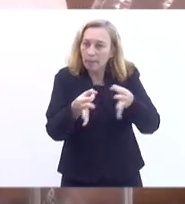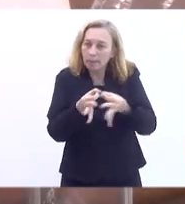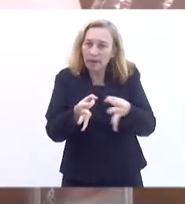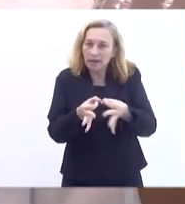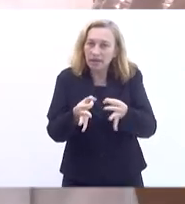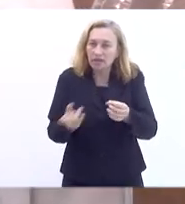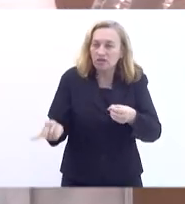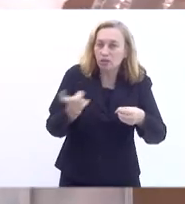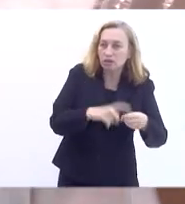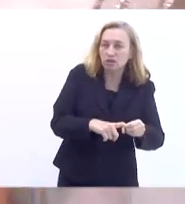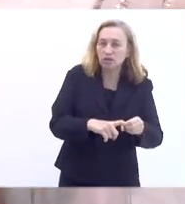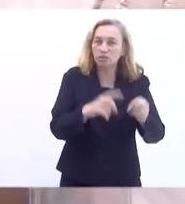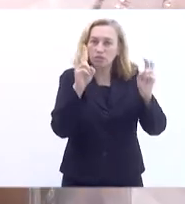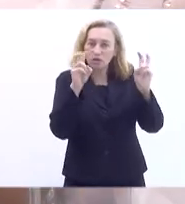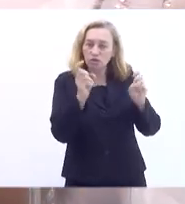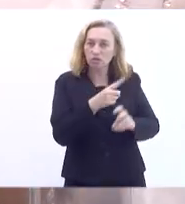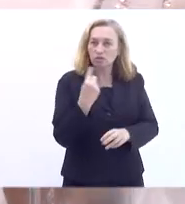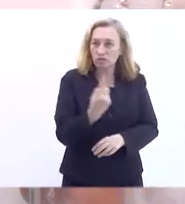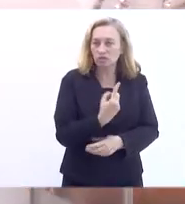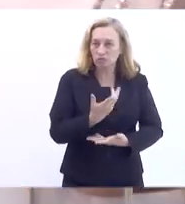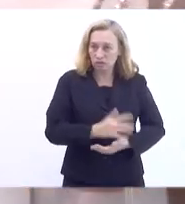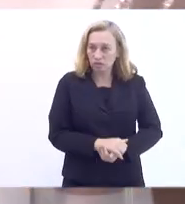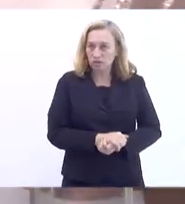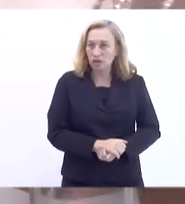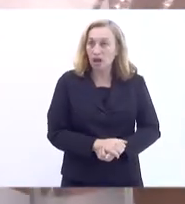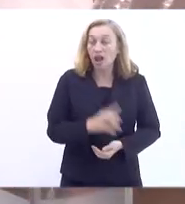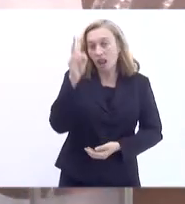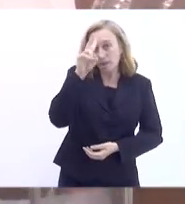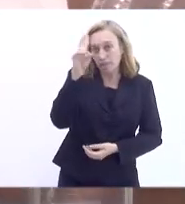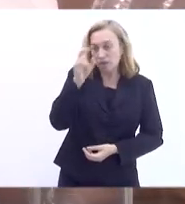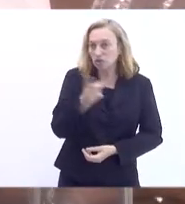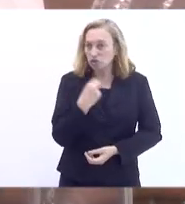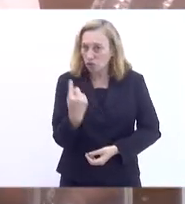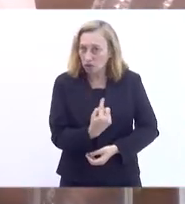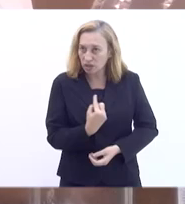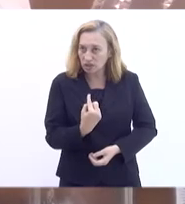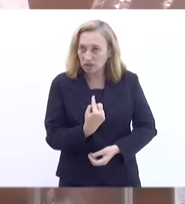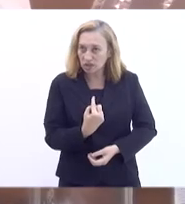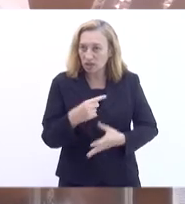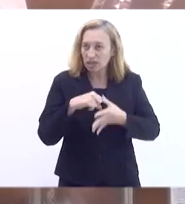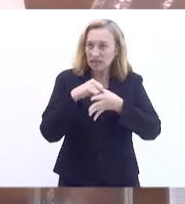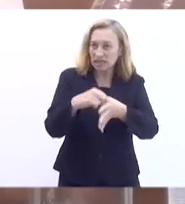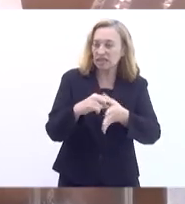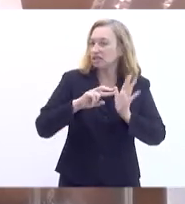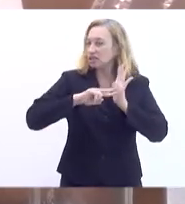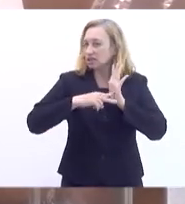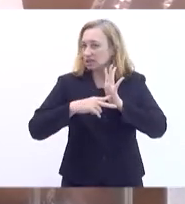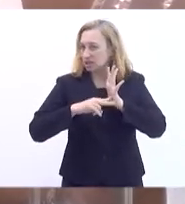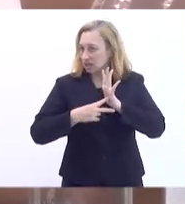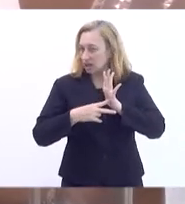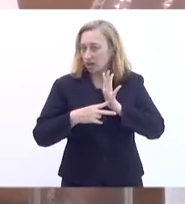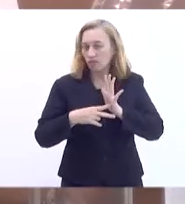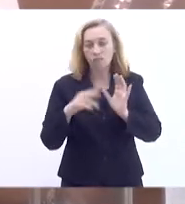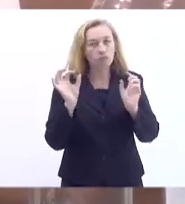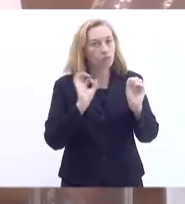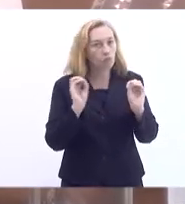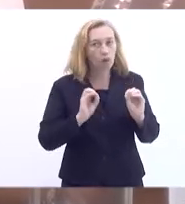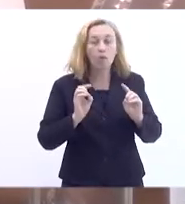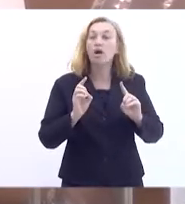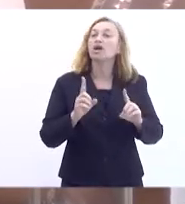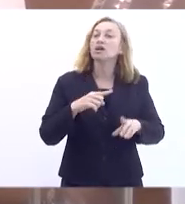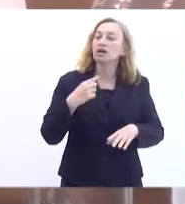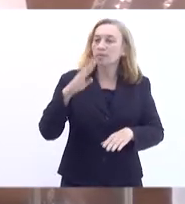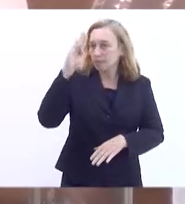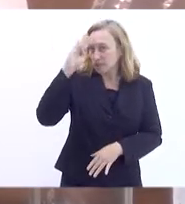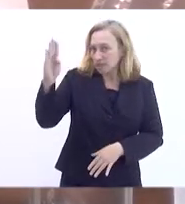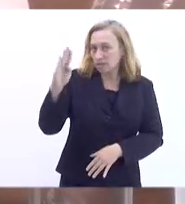para resolução do nosso caso Lembrando que nós não somos não somos líderes sindicais não estamos lidando de um grupo mas